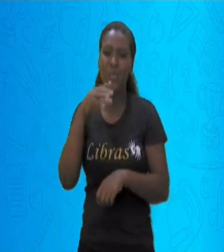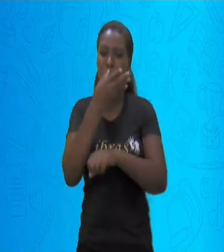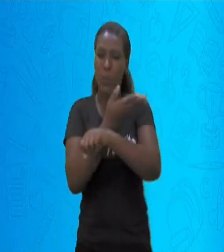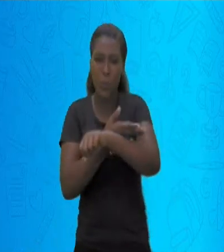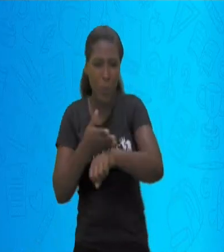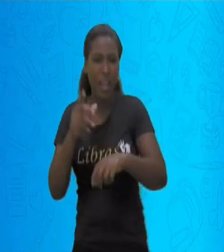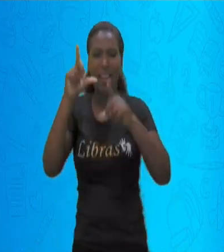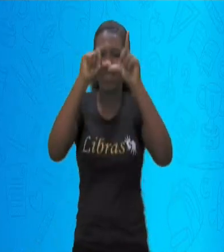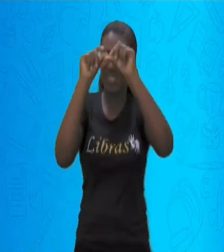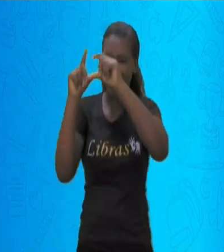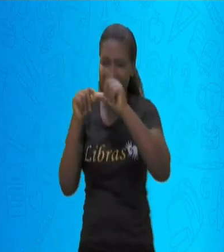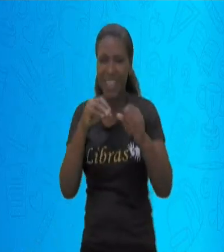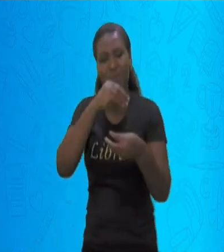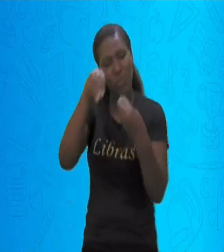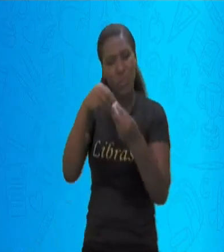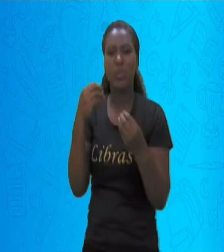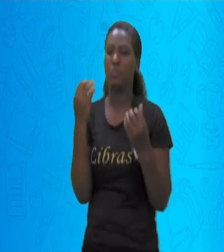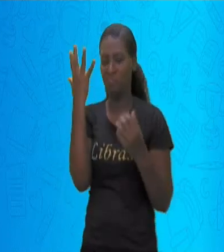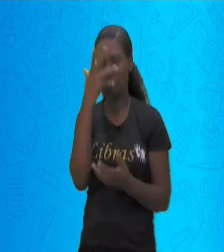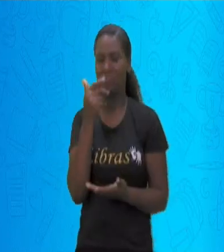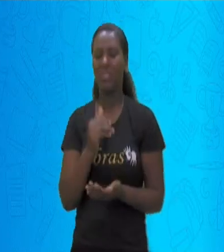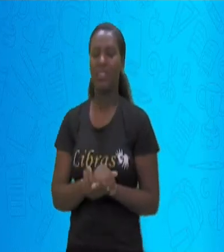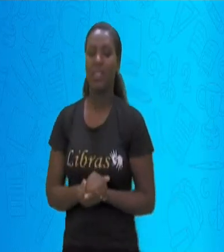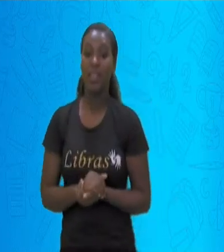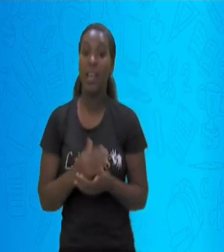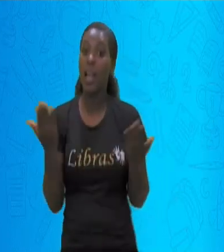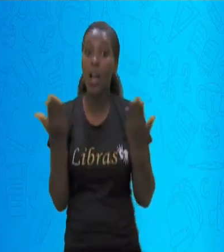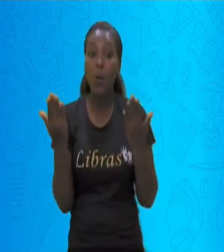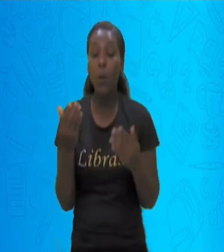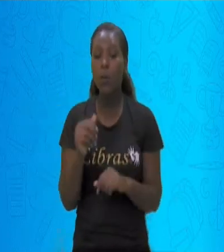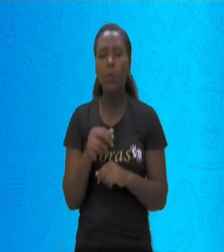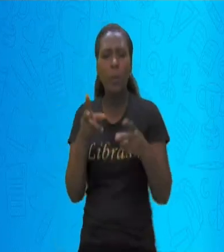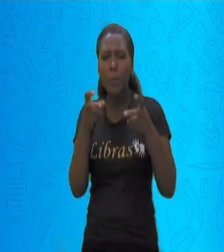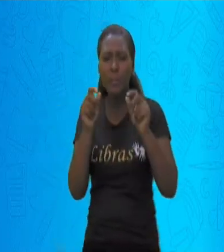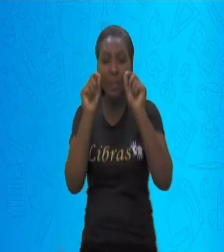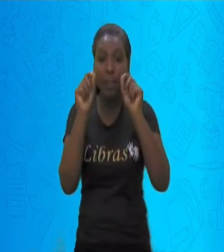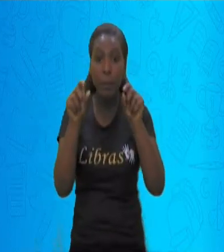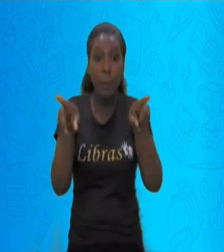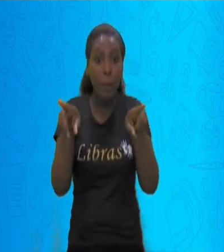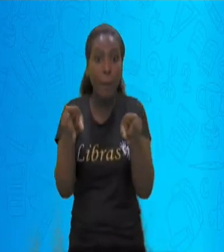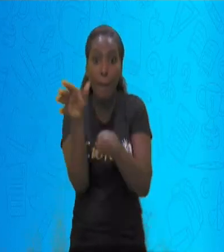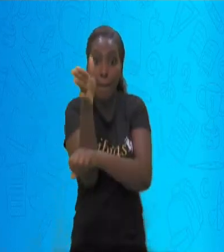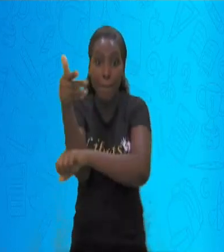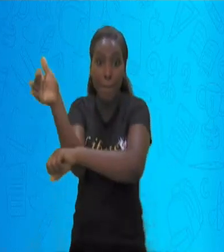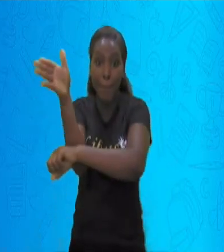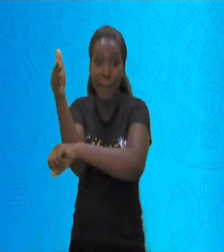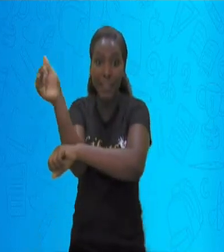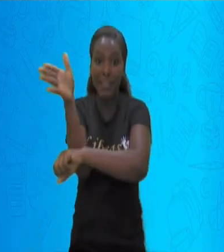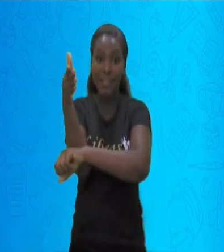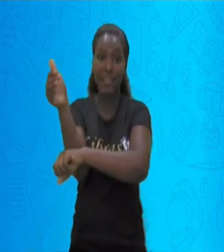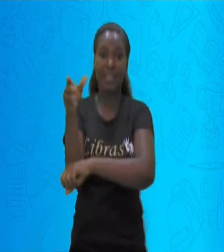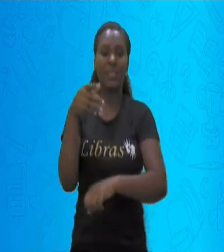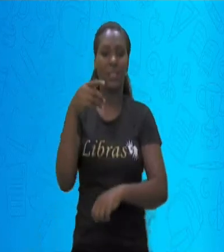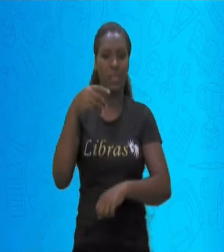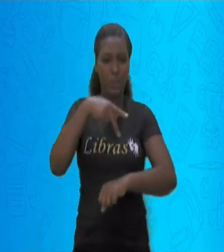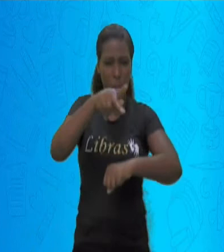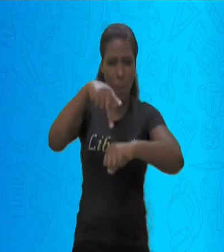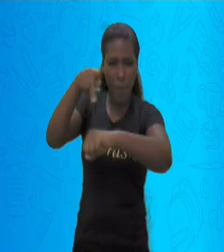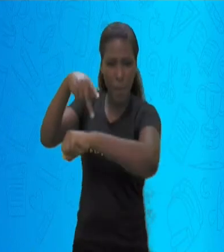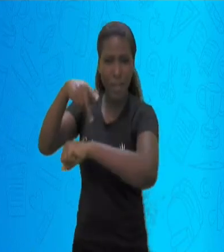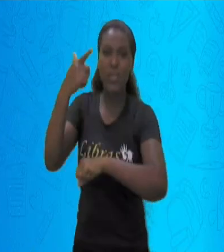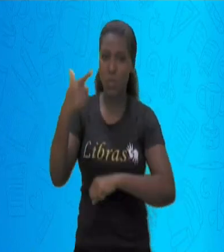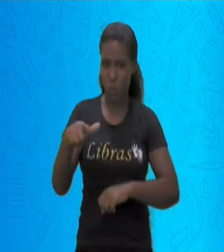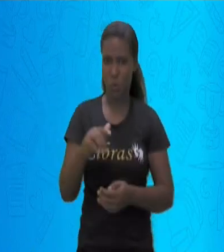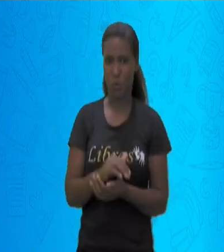ver também a bandeira de outros países. Vocês vocês já devem ter visto, já devem